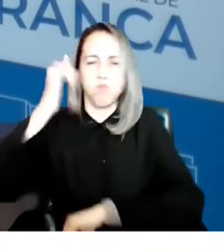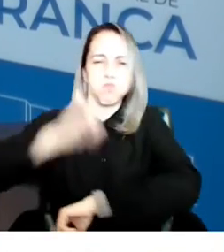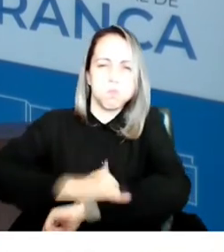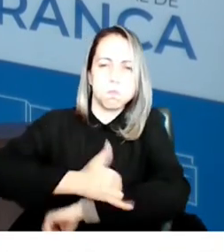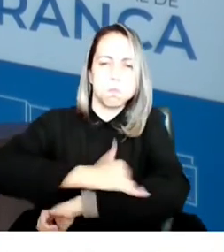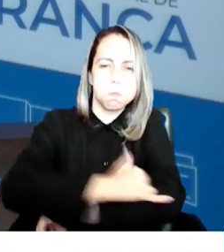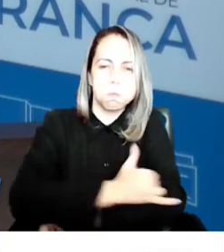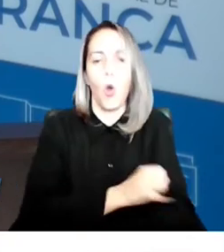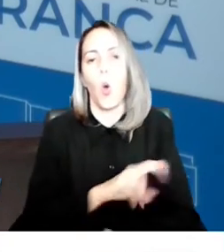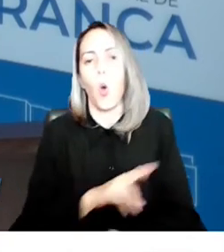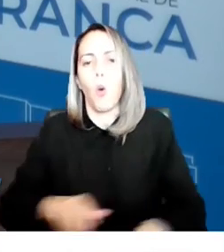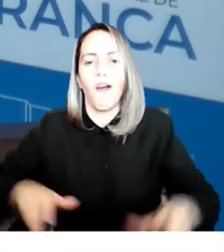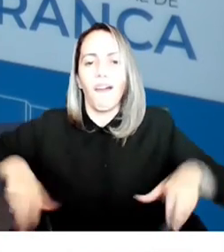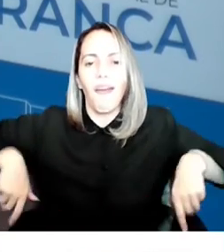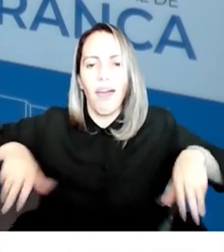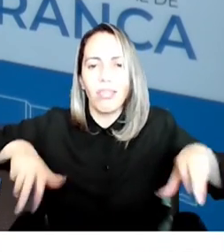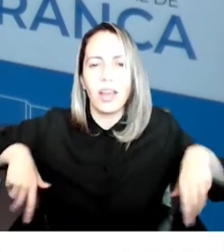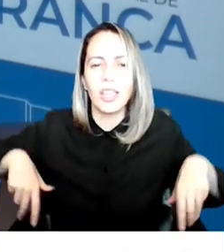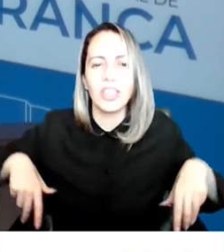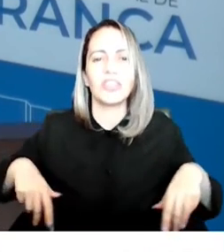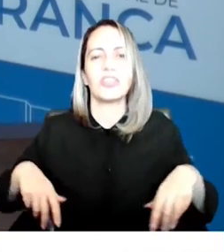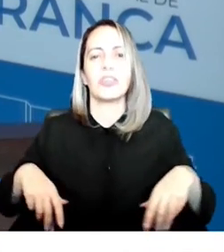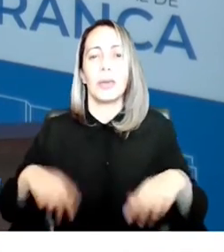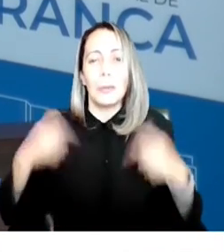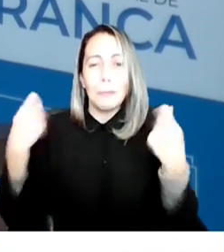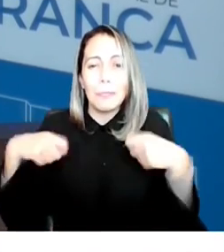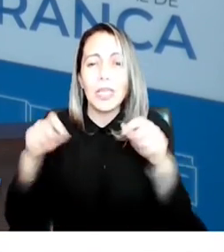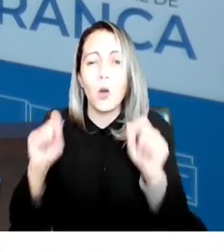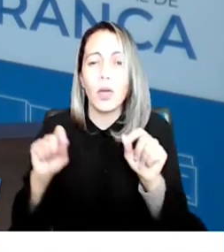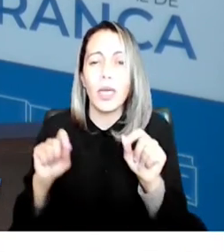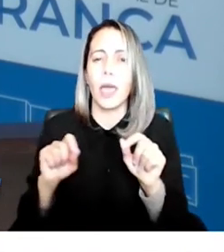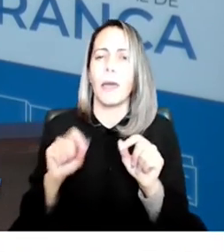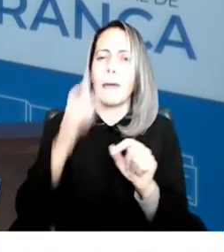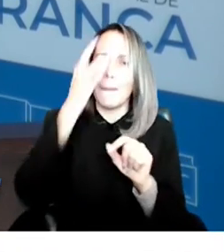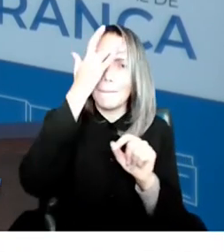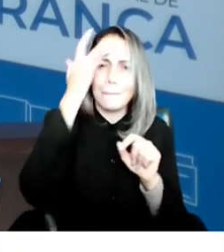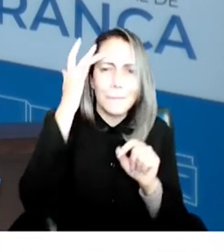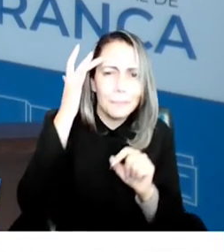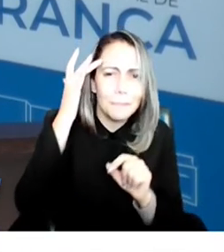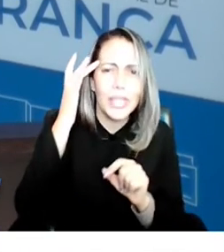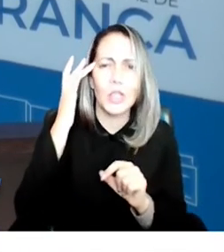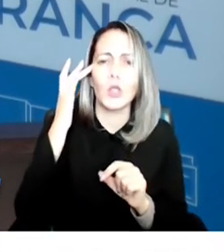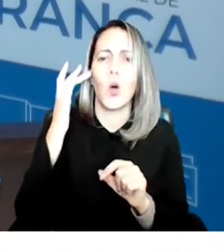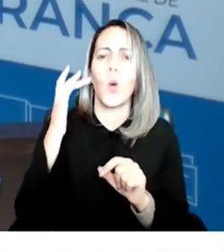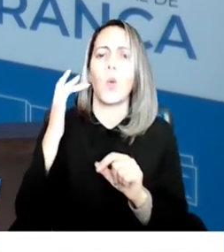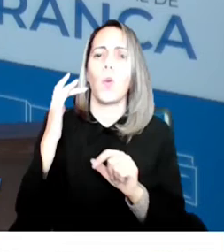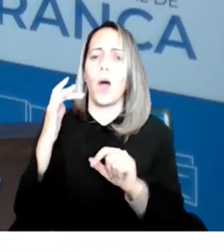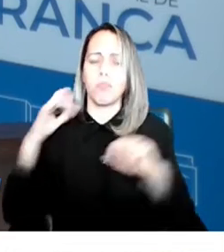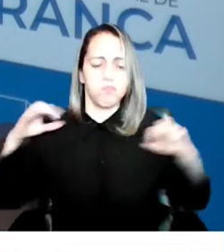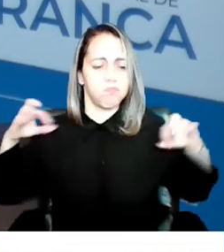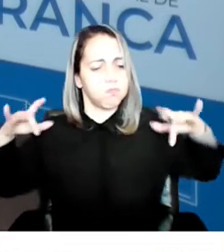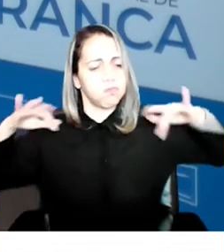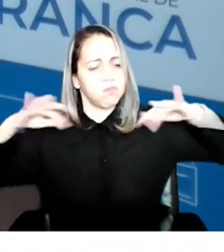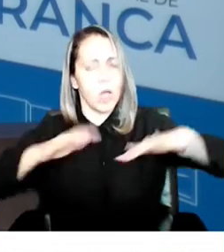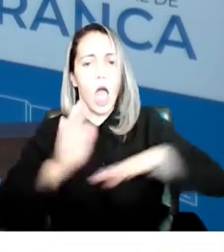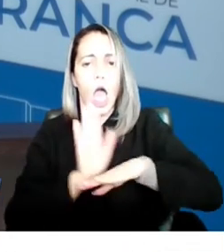locomover têm que juntar várias pessoas para transportar de onde está para colocar em cima de uma maca.